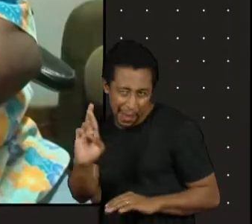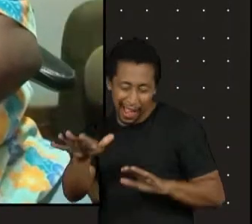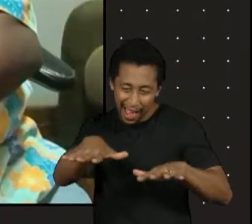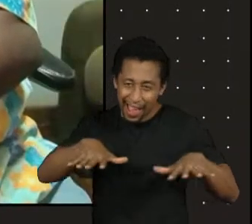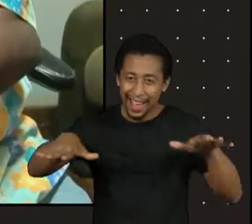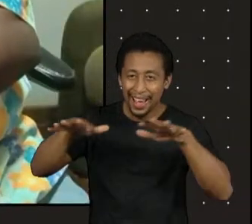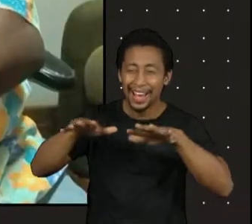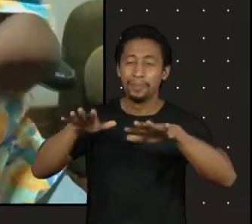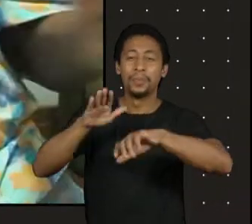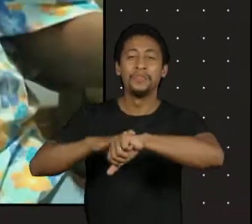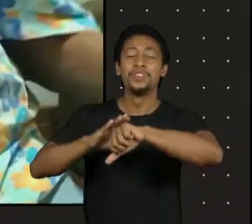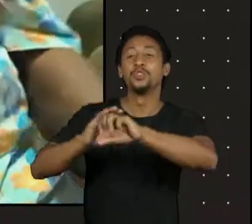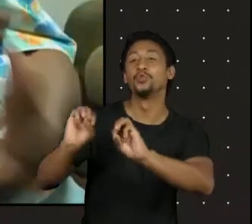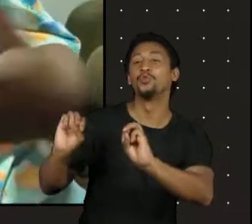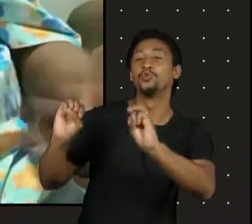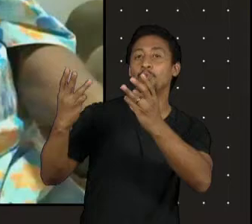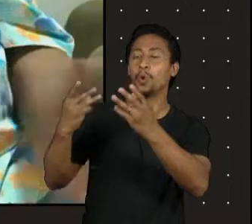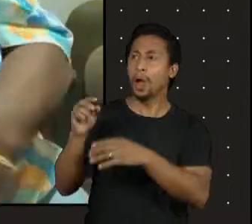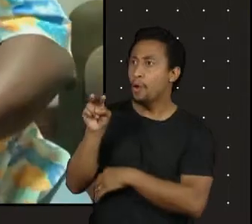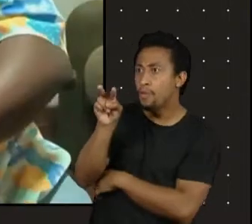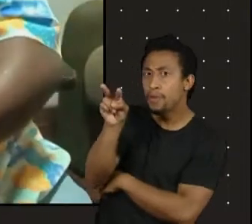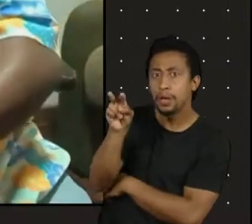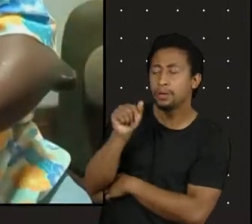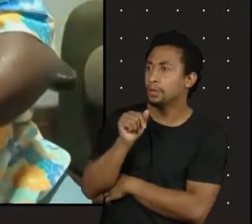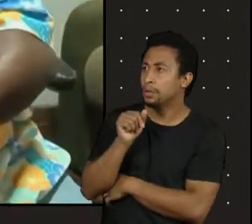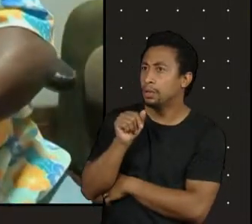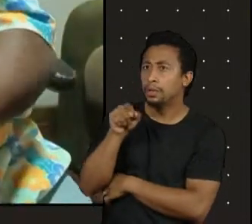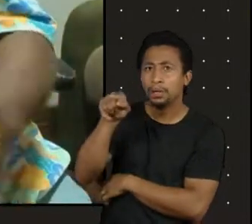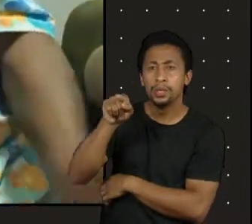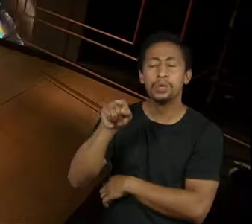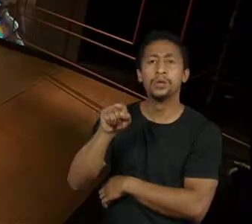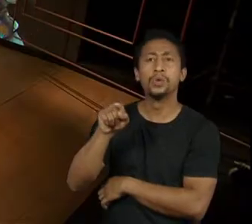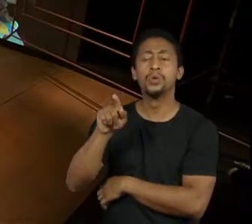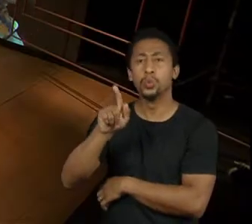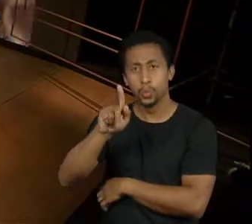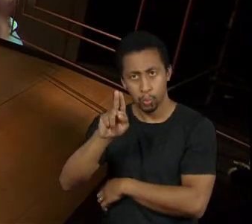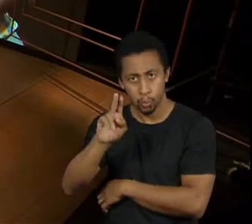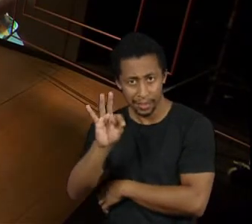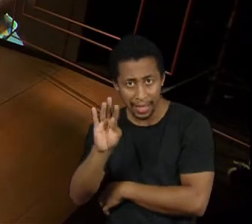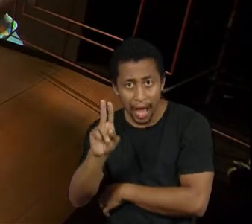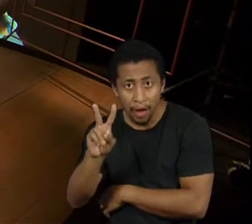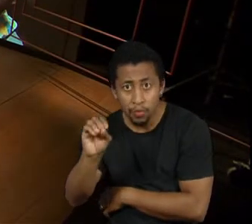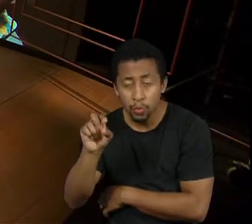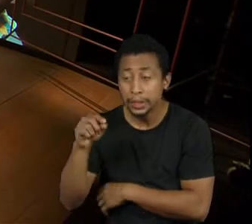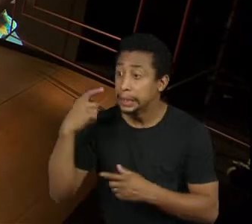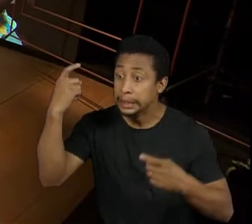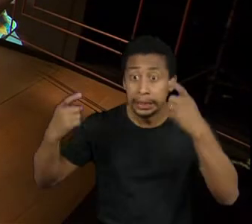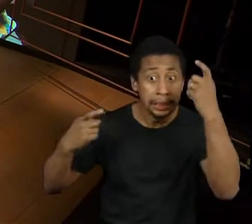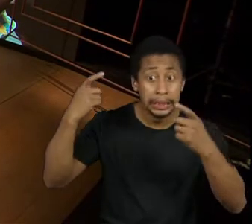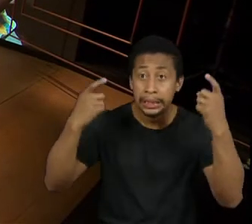minutos, vem o Serguei desesperado. Tony, você precisa me ajudar.